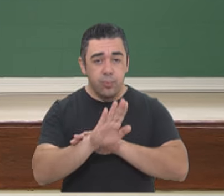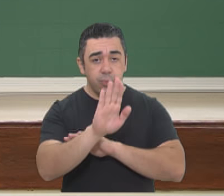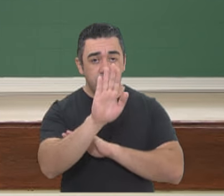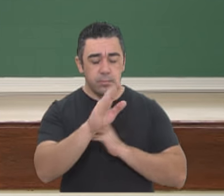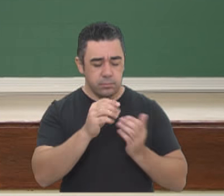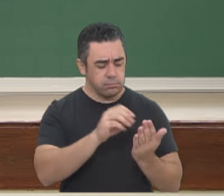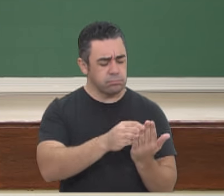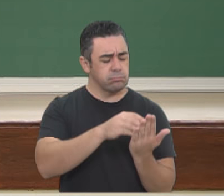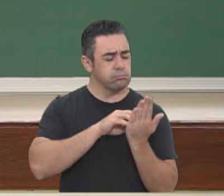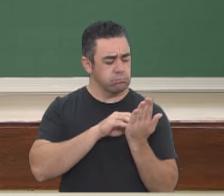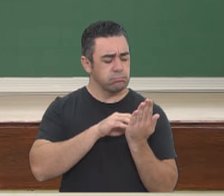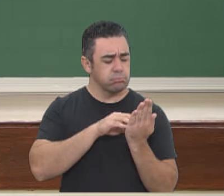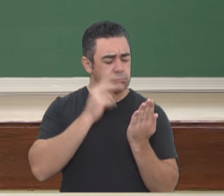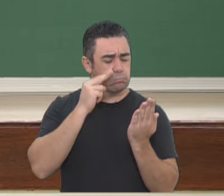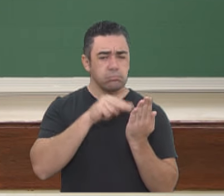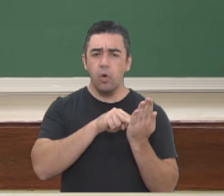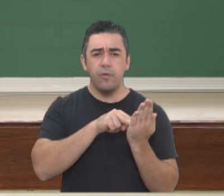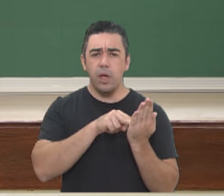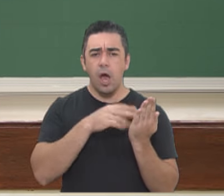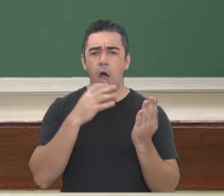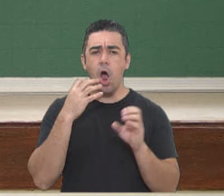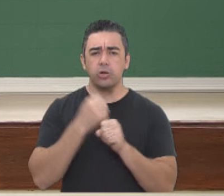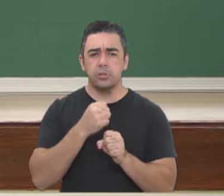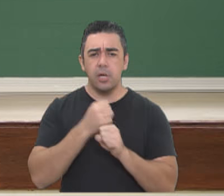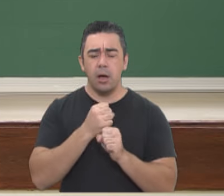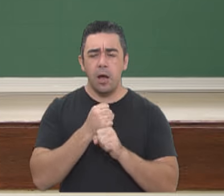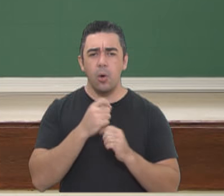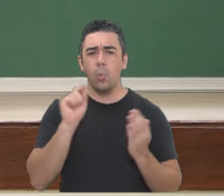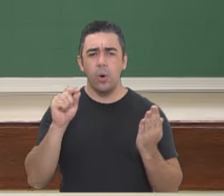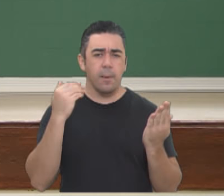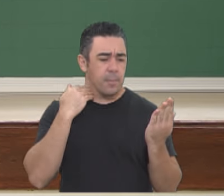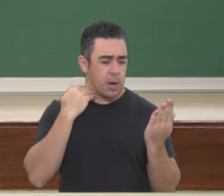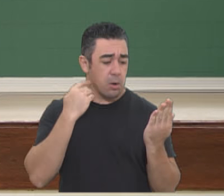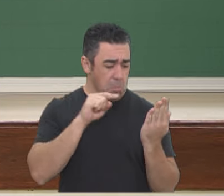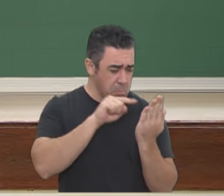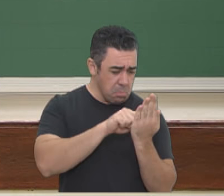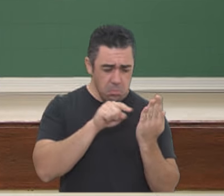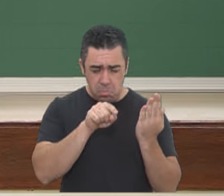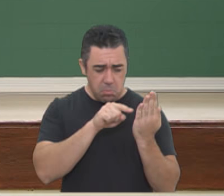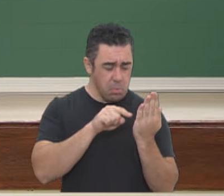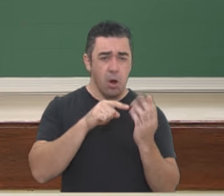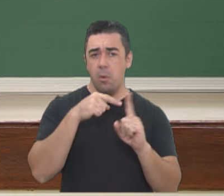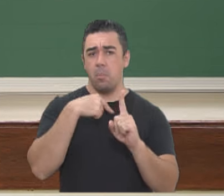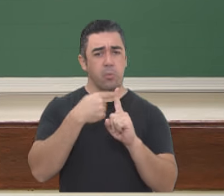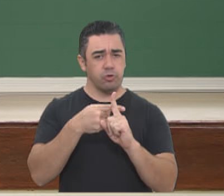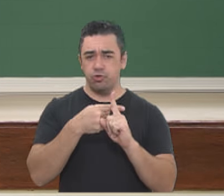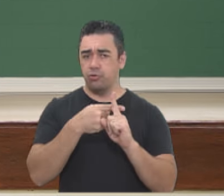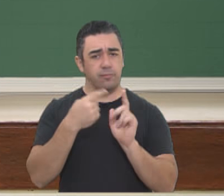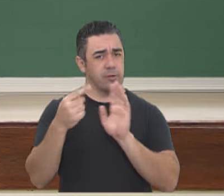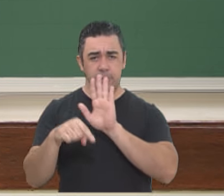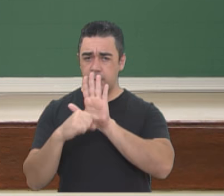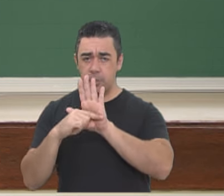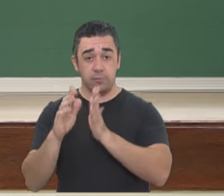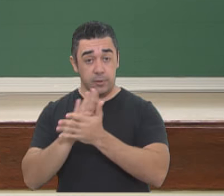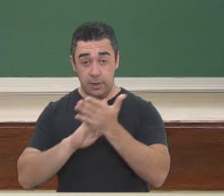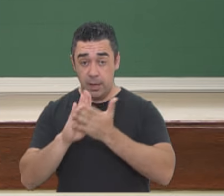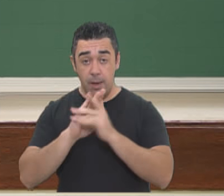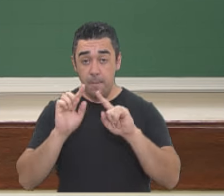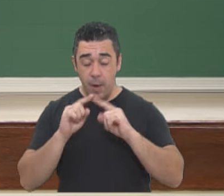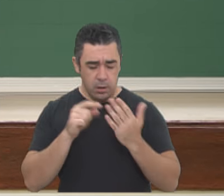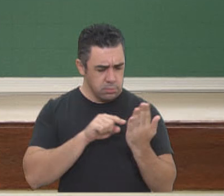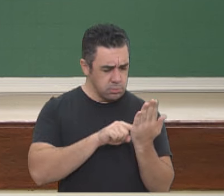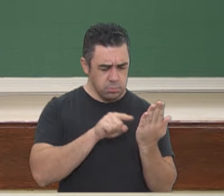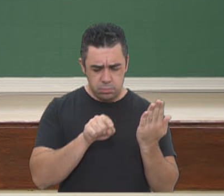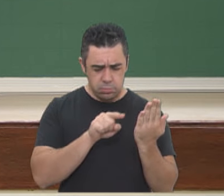bancária. Aqui a gente não observa, não tem nem sinal de positivo e nem sinal de negativo, né? Mas a gente